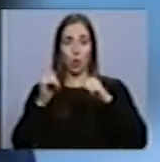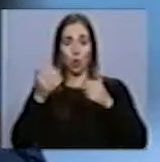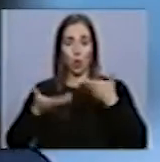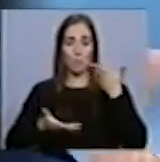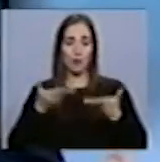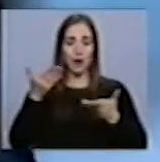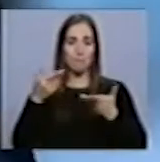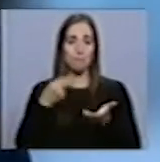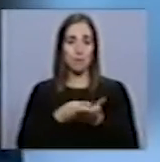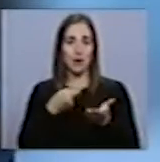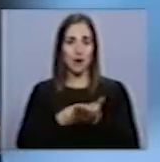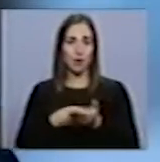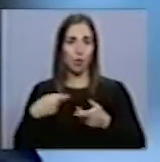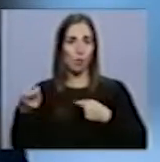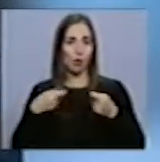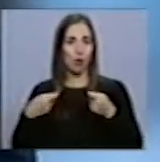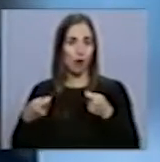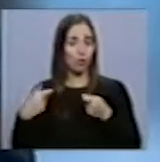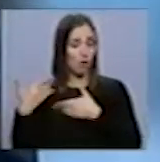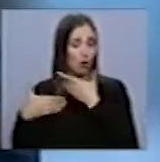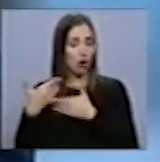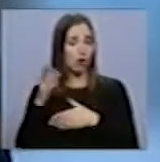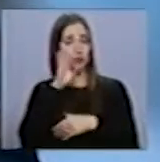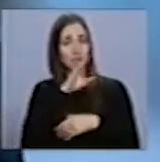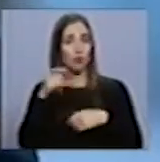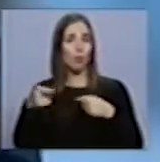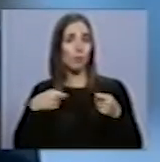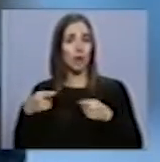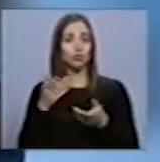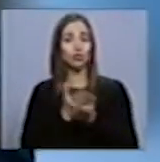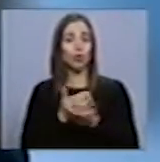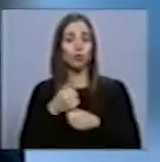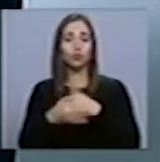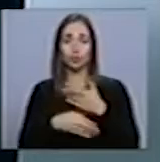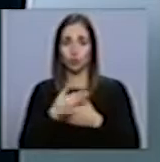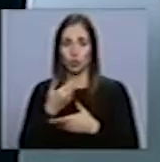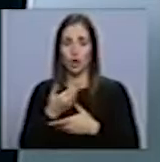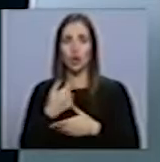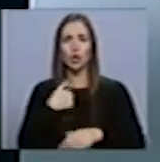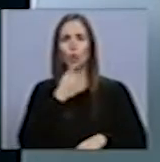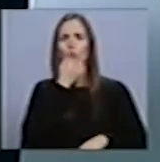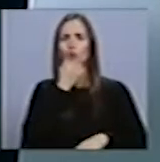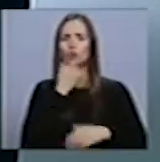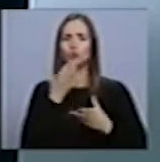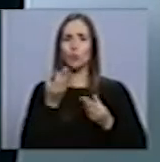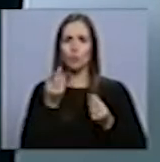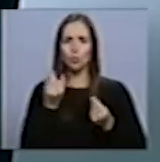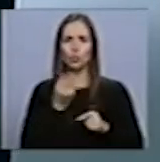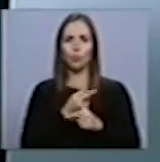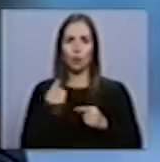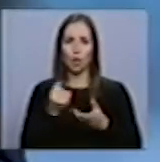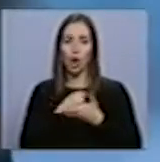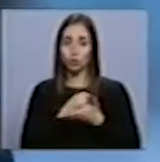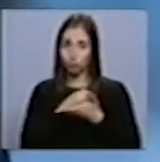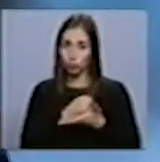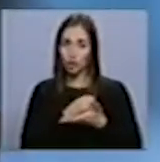no mercado cruel se o mercado estivesse apenas só funcionar fazendo muitos gols nesta altura tem podido contribuir para dar uma